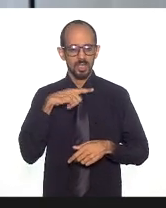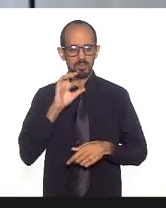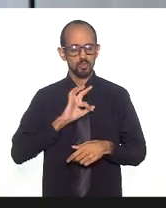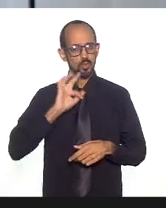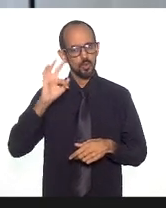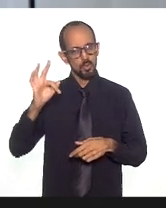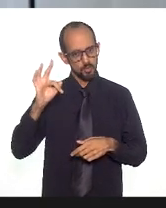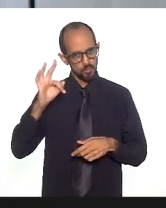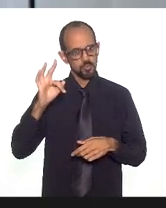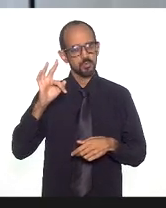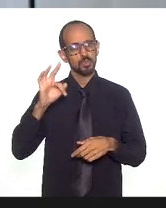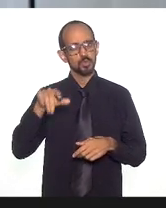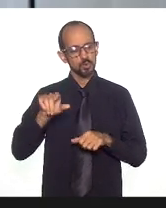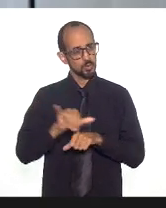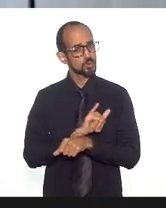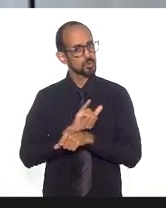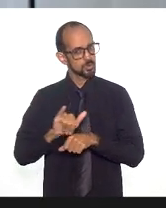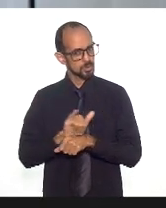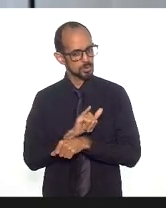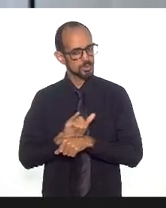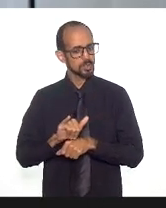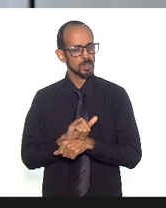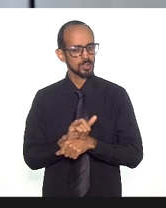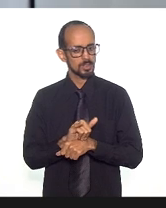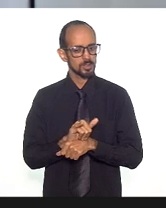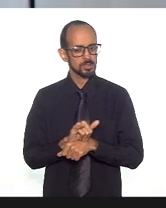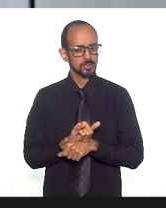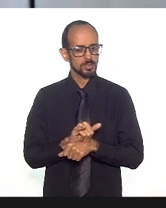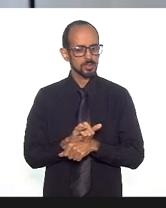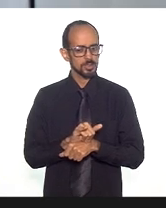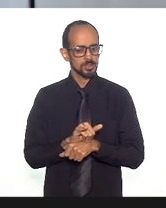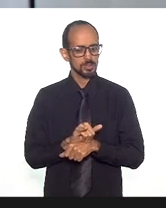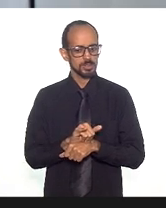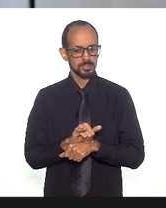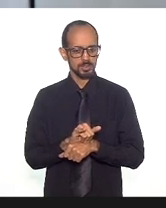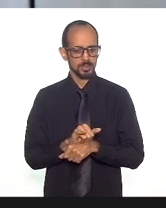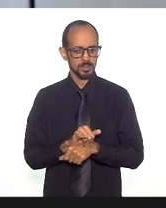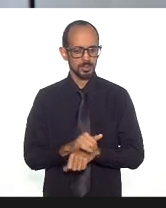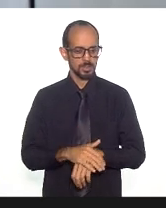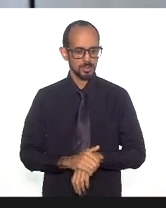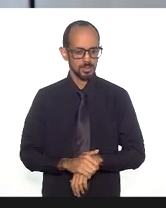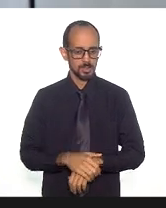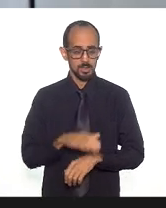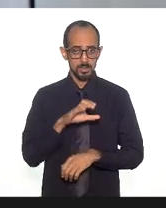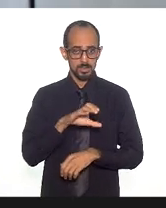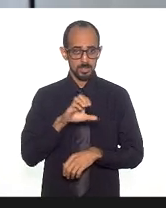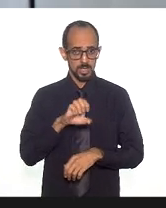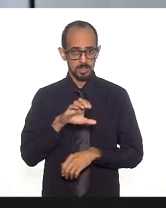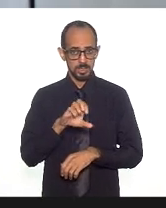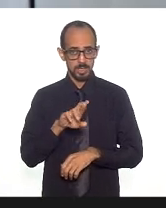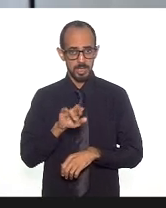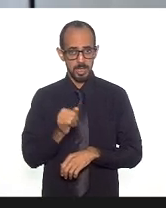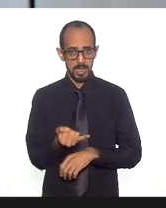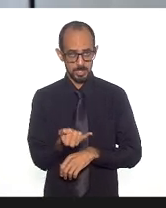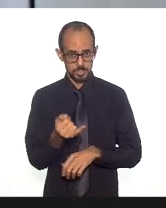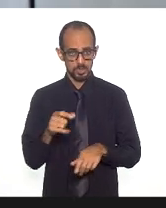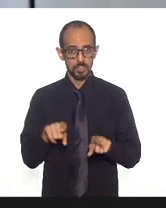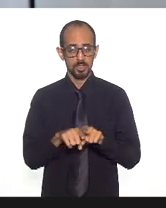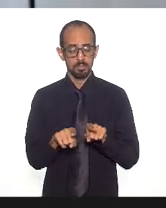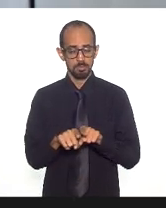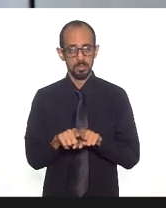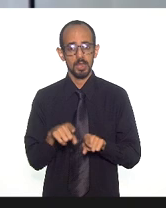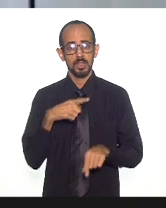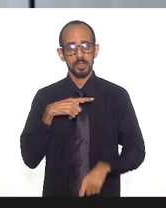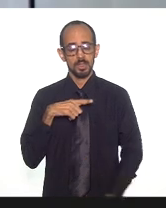futuro e nós temos alternativas e podemos ir adiante. O CCIERJ também tem, a CCIERJ também tem um